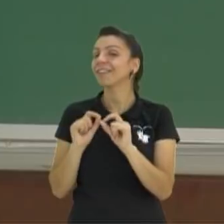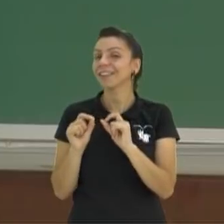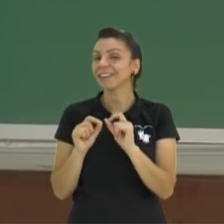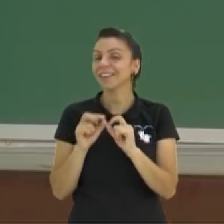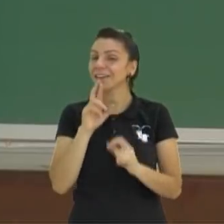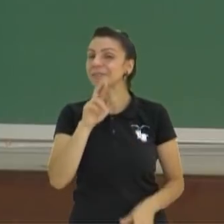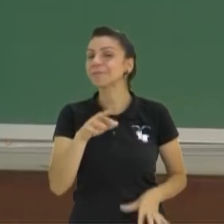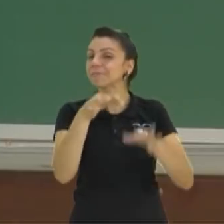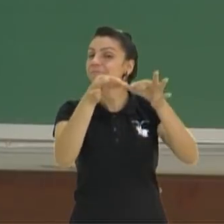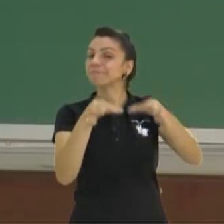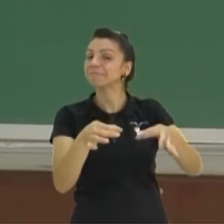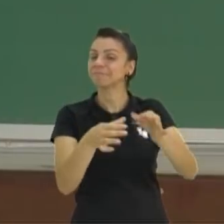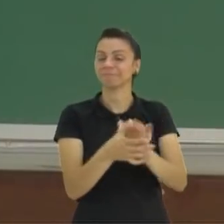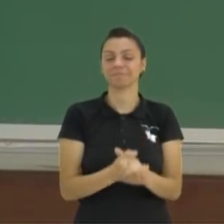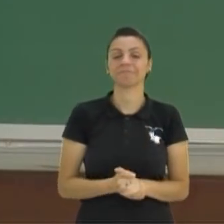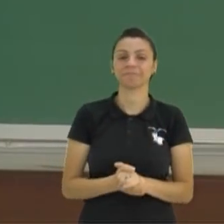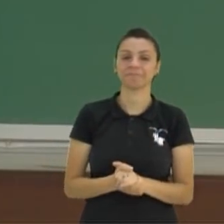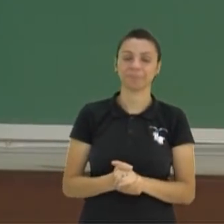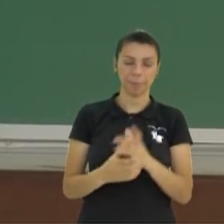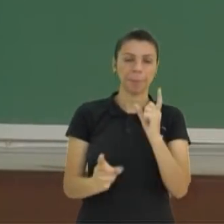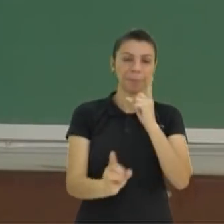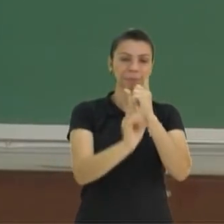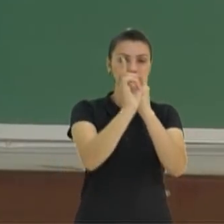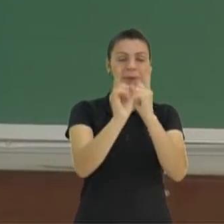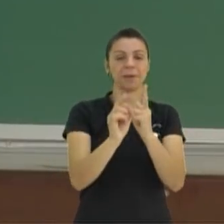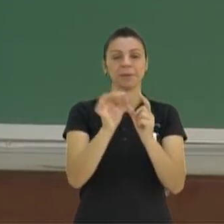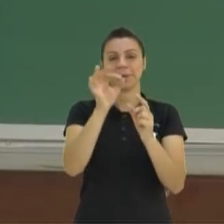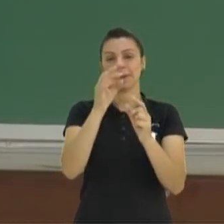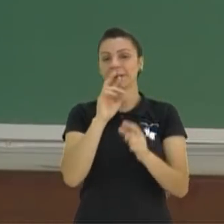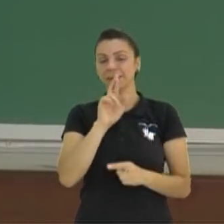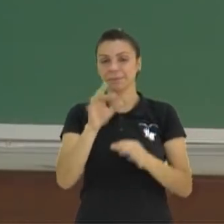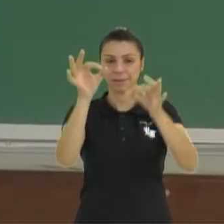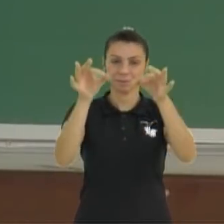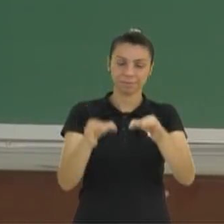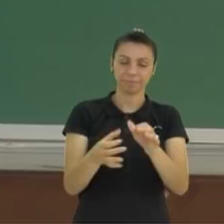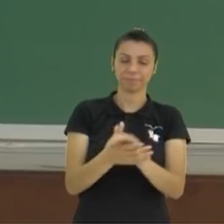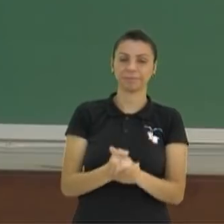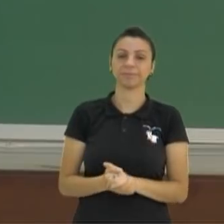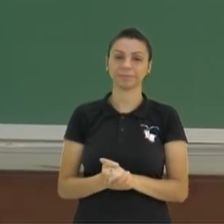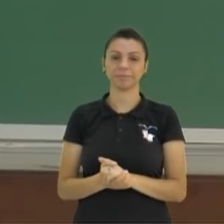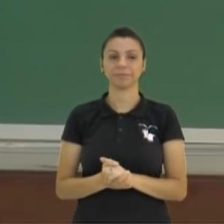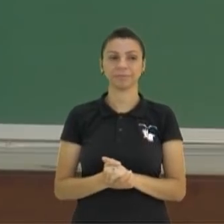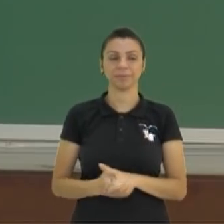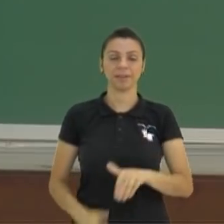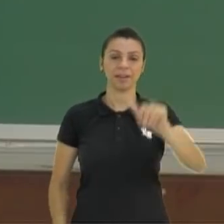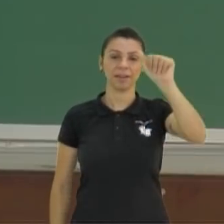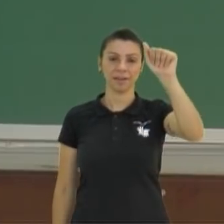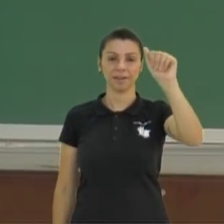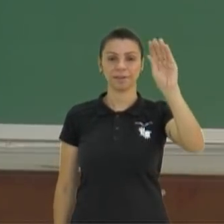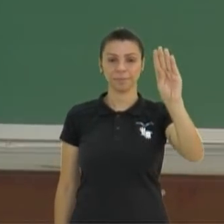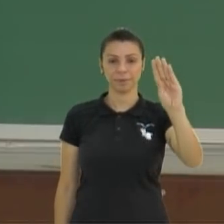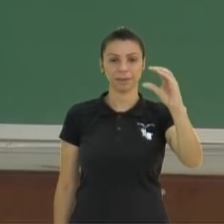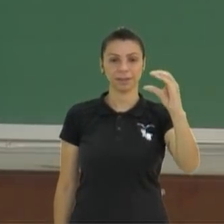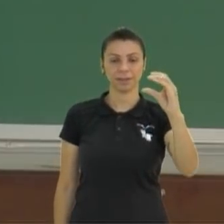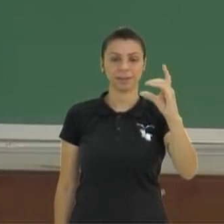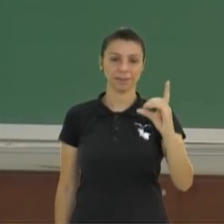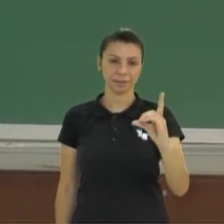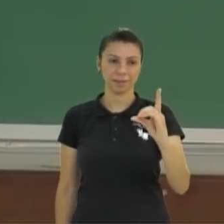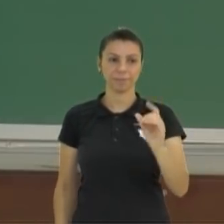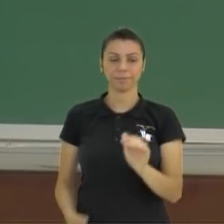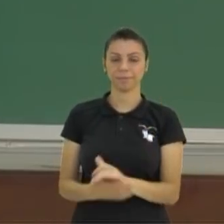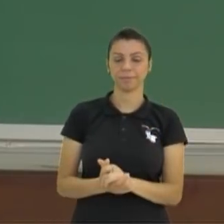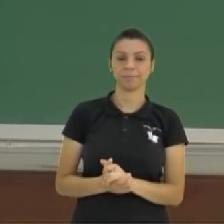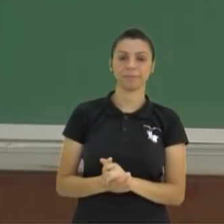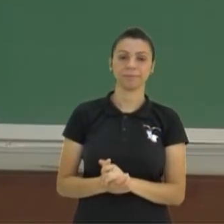para a resolução? Então vamos descobrir qual é a resposta correta. A, hinduísmo, B, judaísmo, C, islamismo, D, budismo.